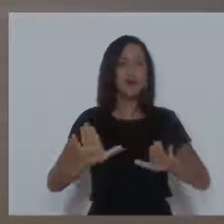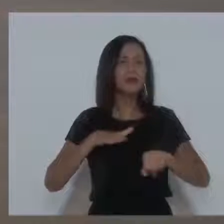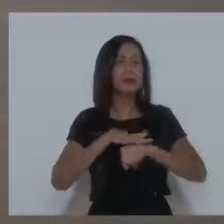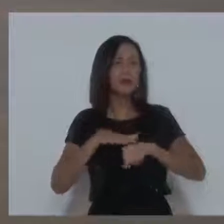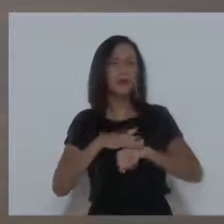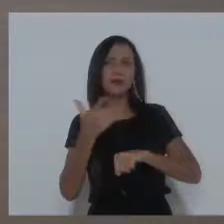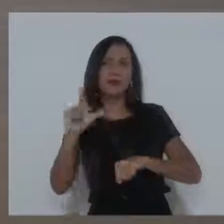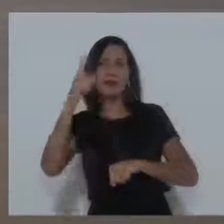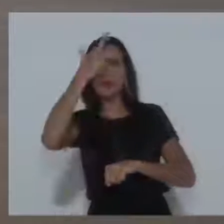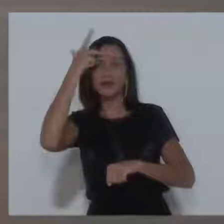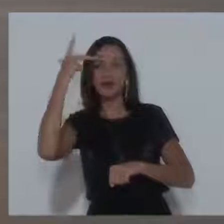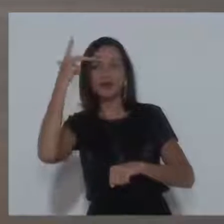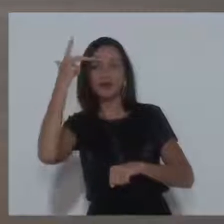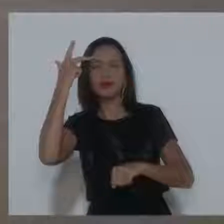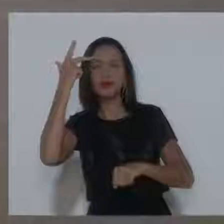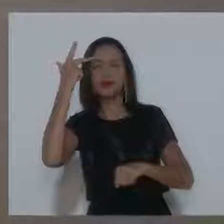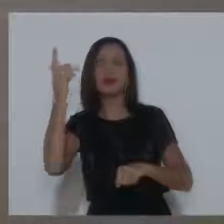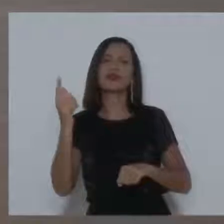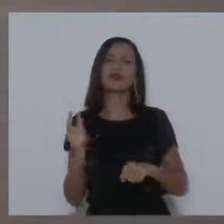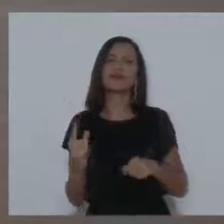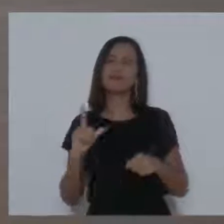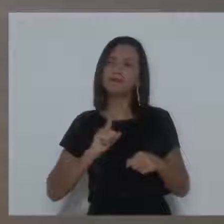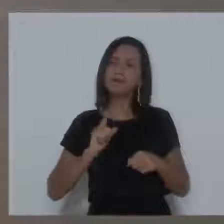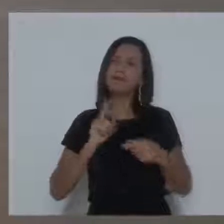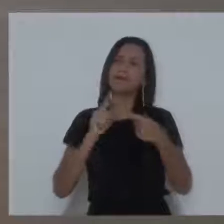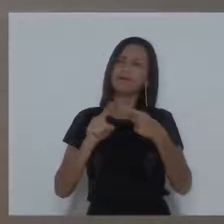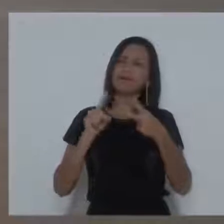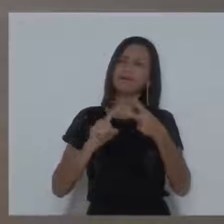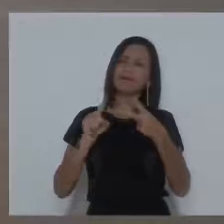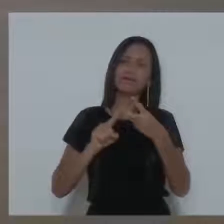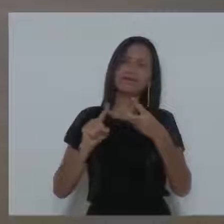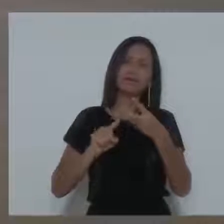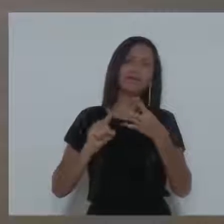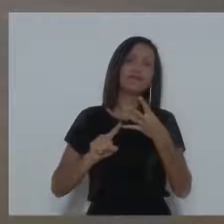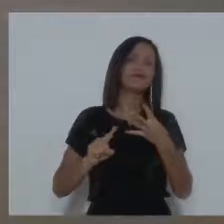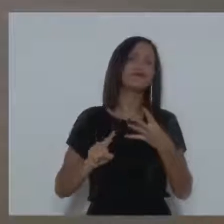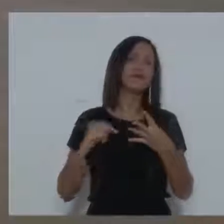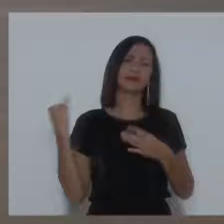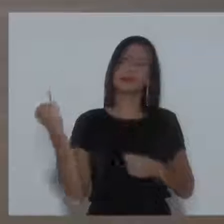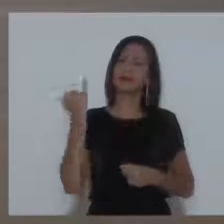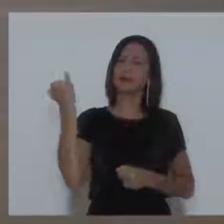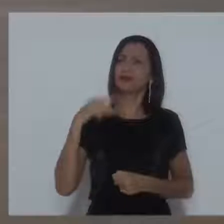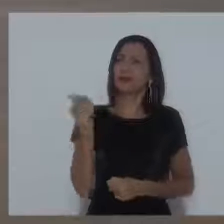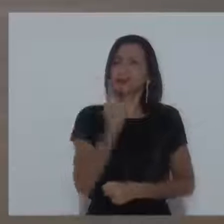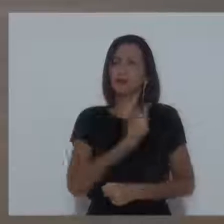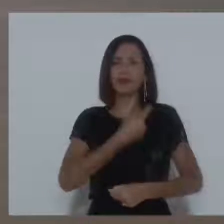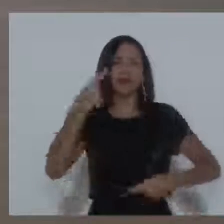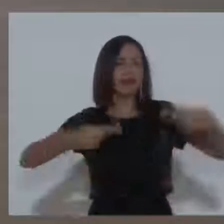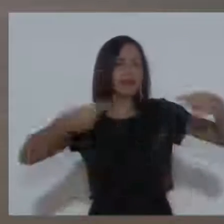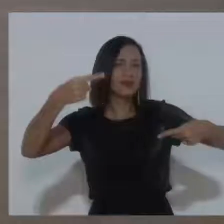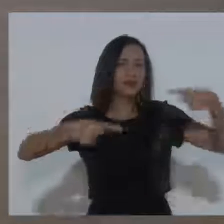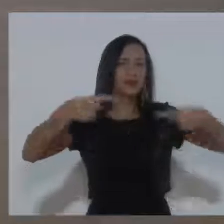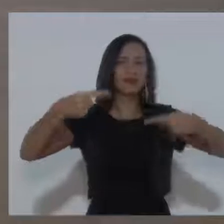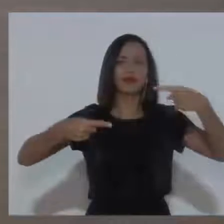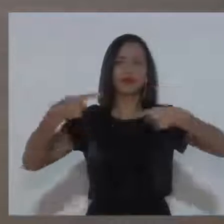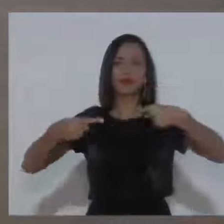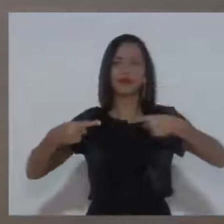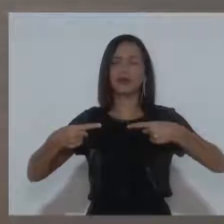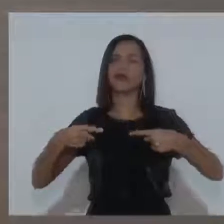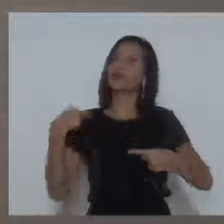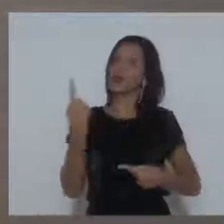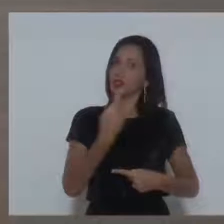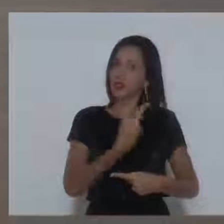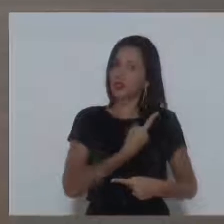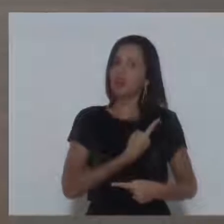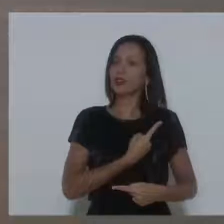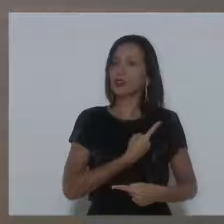outras pessoas, alguns pontos são importantes para a nossa discussão. E ali nós somos cobrados também, diariamente,